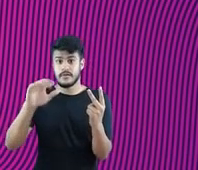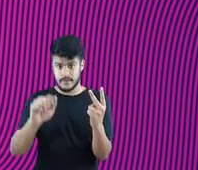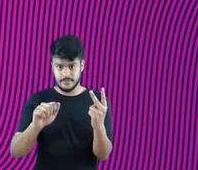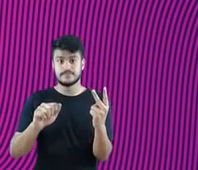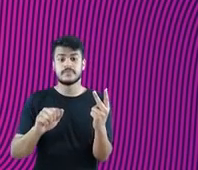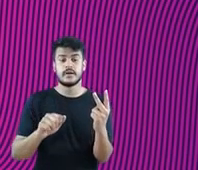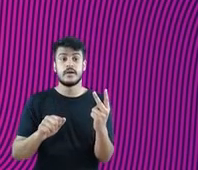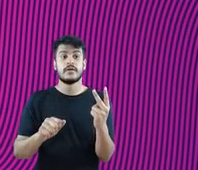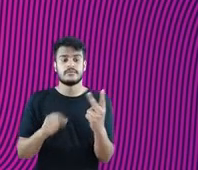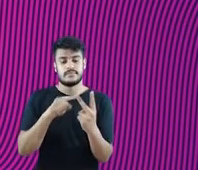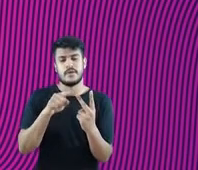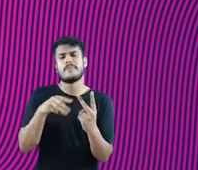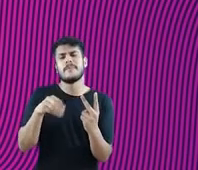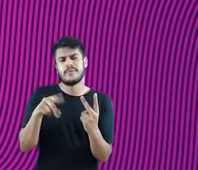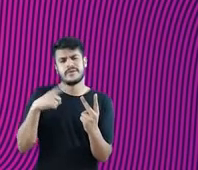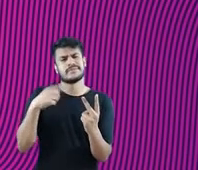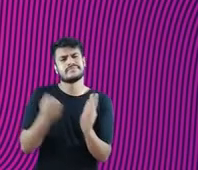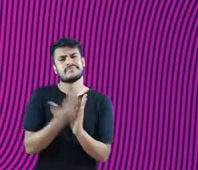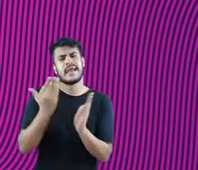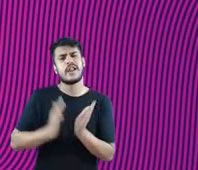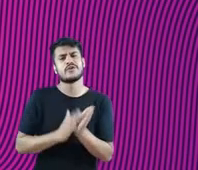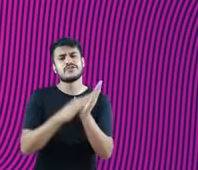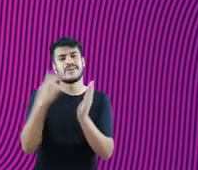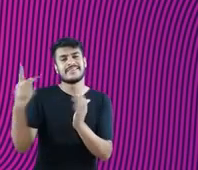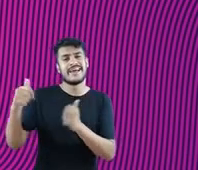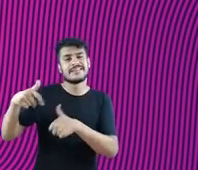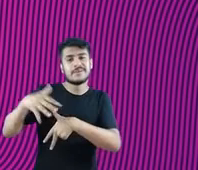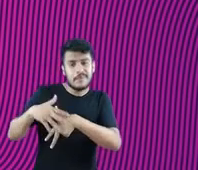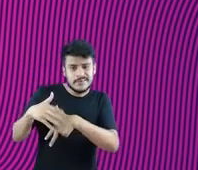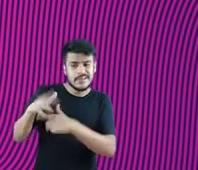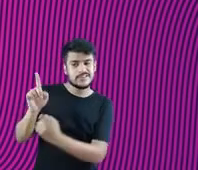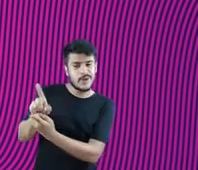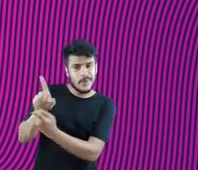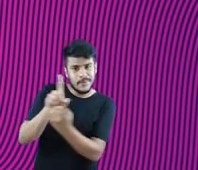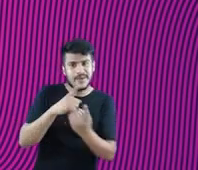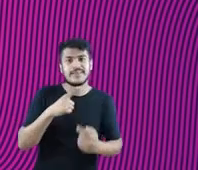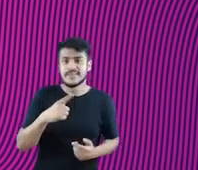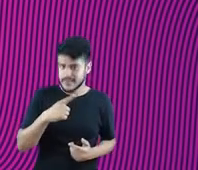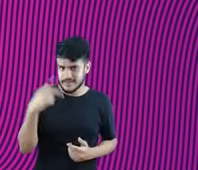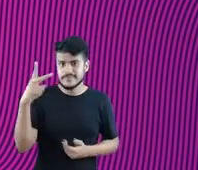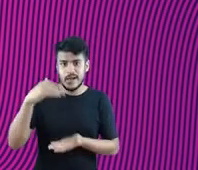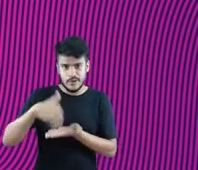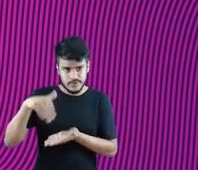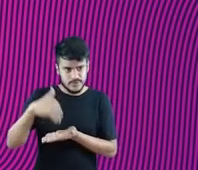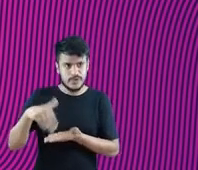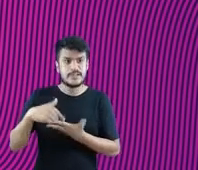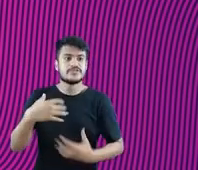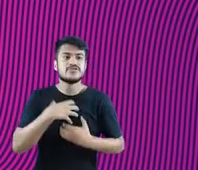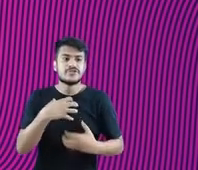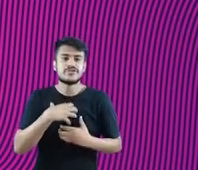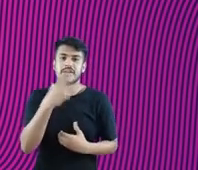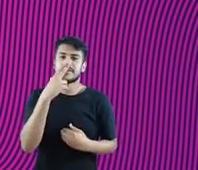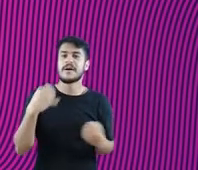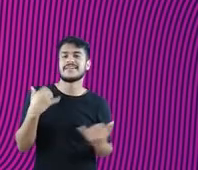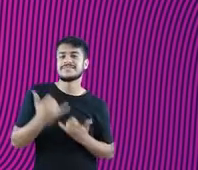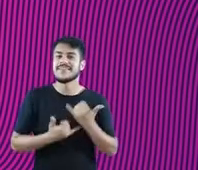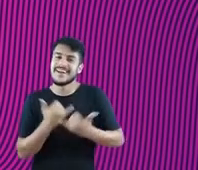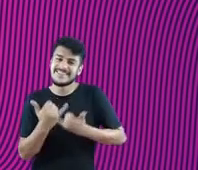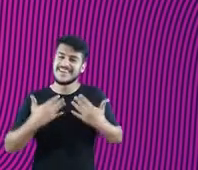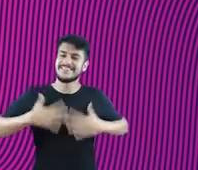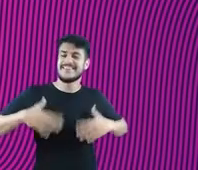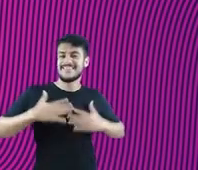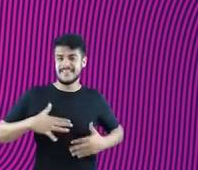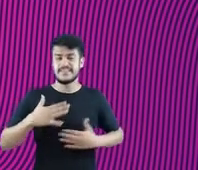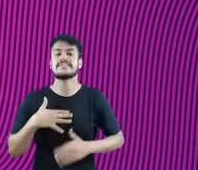extremamente elogiada pelas pacientes que ela acompanha no consultório, esse jeito dela bem descontraído de ser,